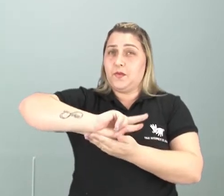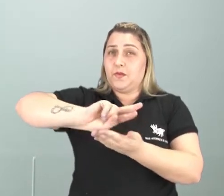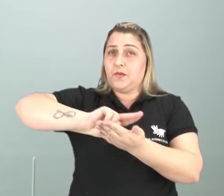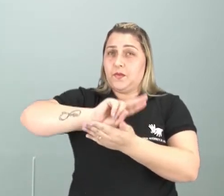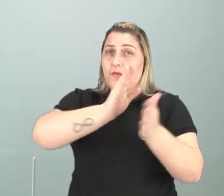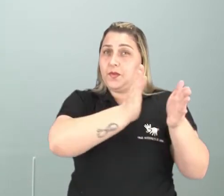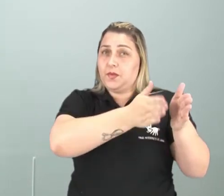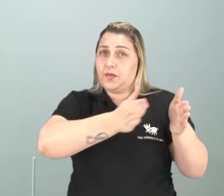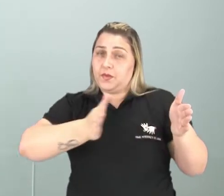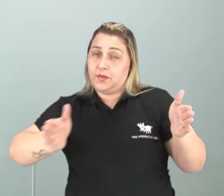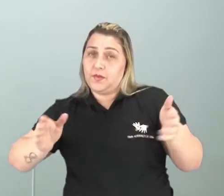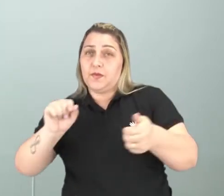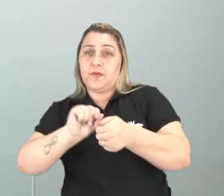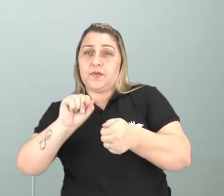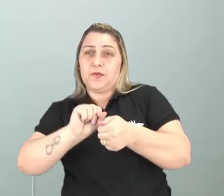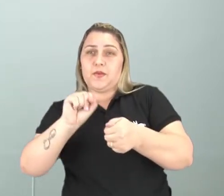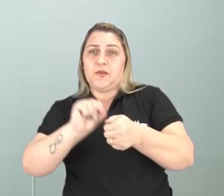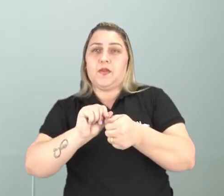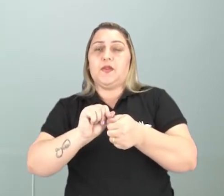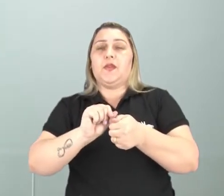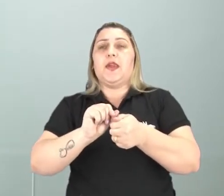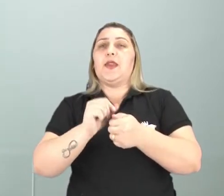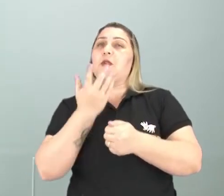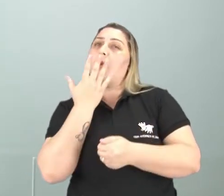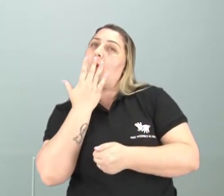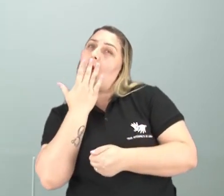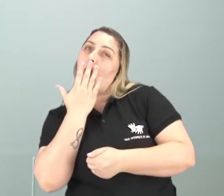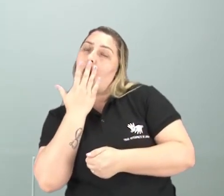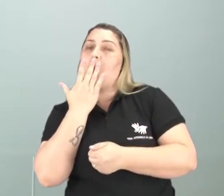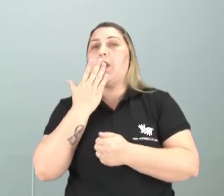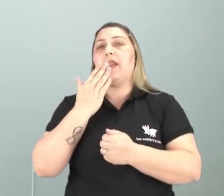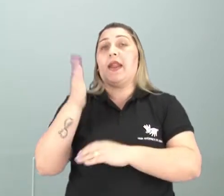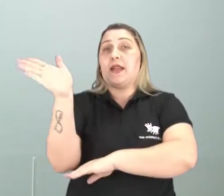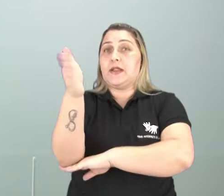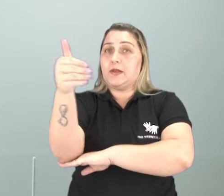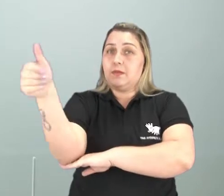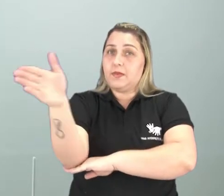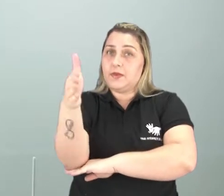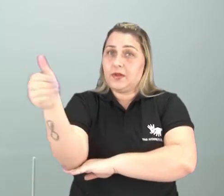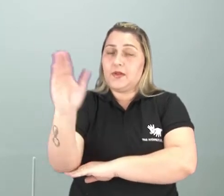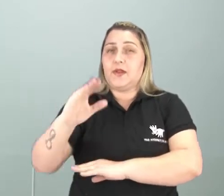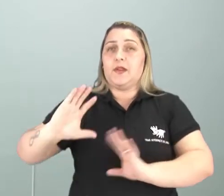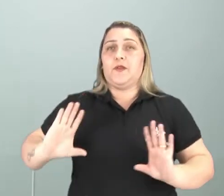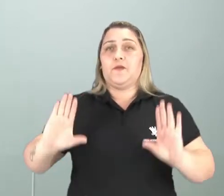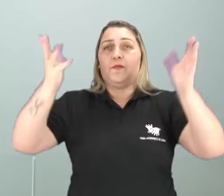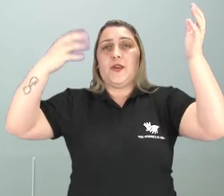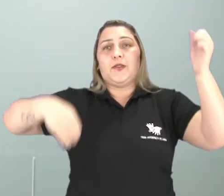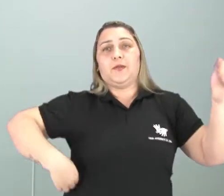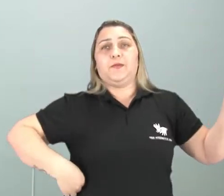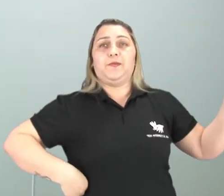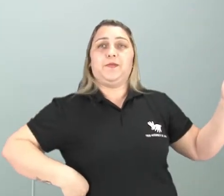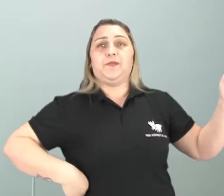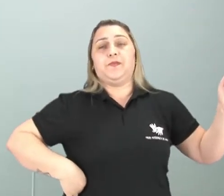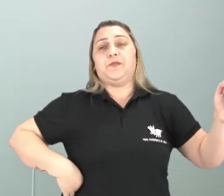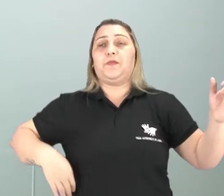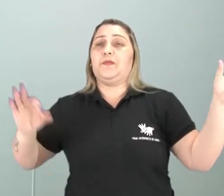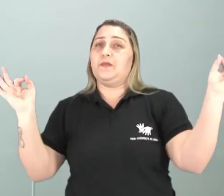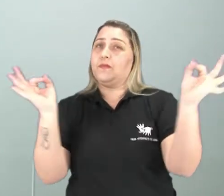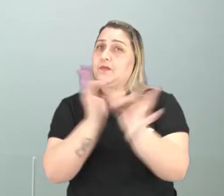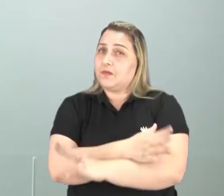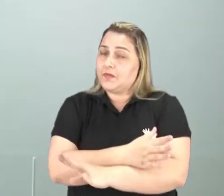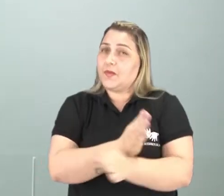vários tipos de sequências fez mesmo sequência de cores das bandeirinhas a festa junina